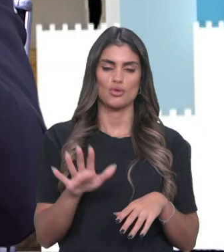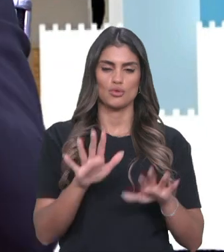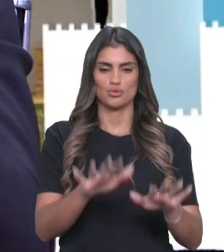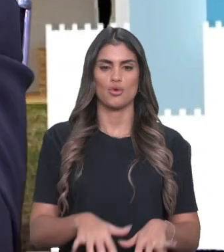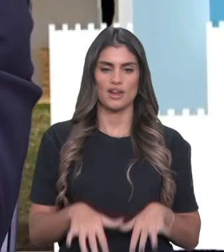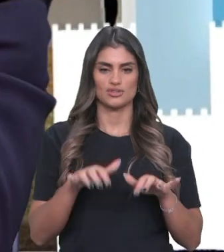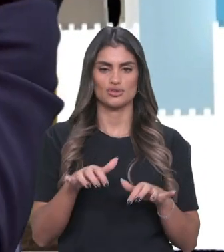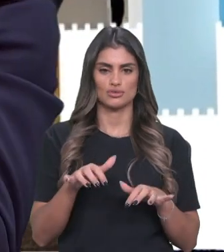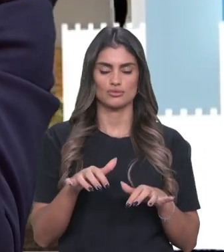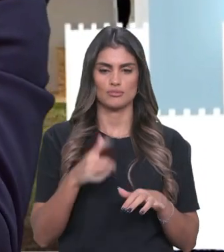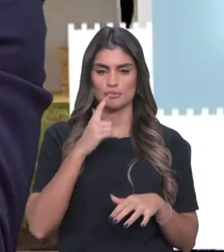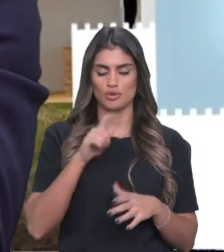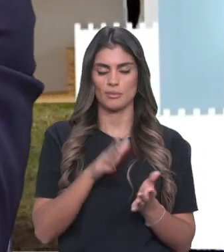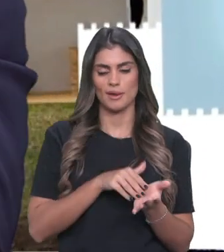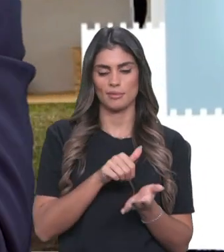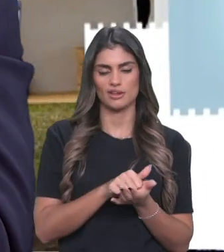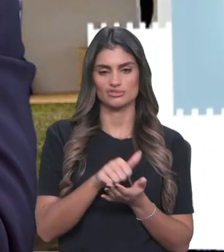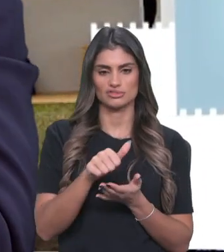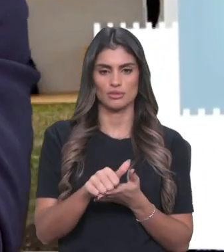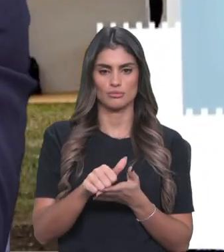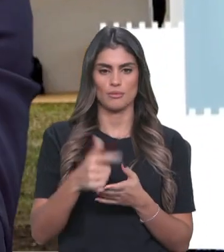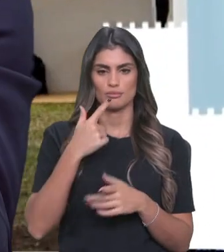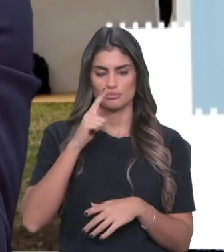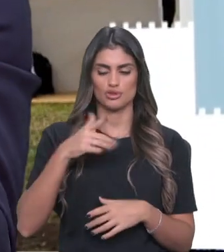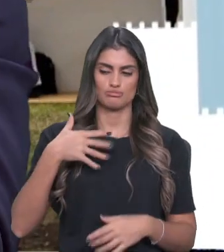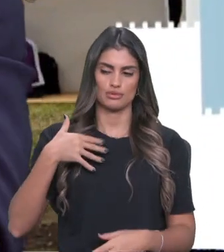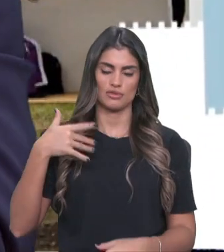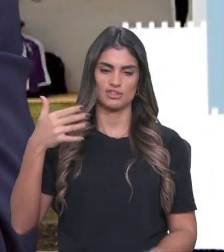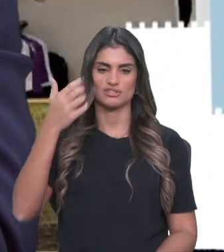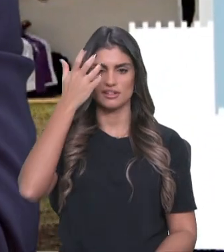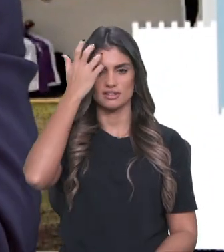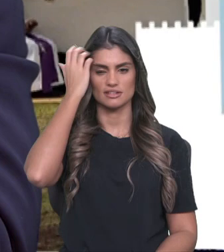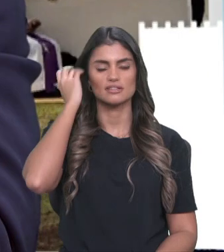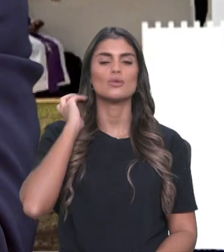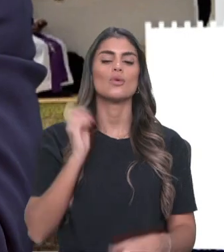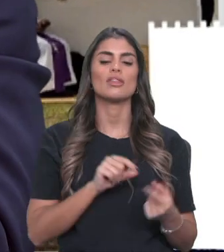de uma biblista, no primeiro dia, de um espiritualista, de um padre espiritual,